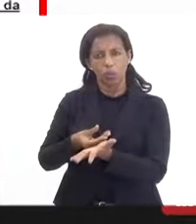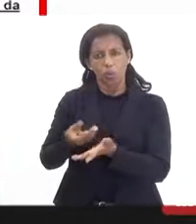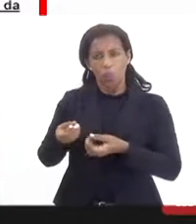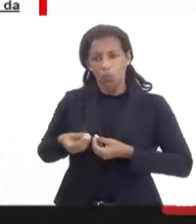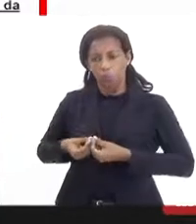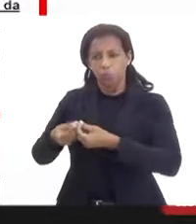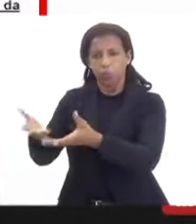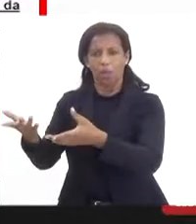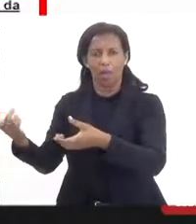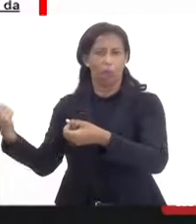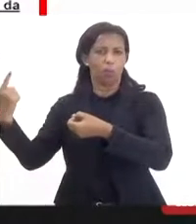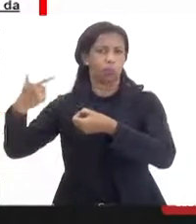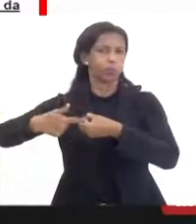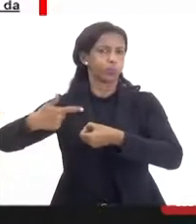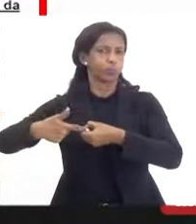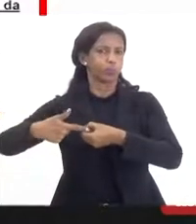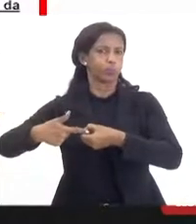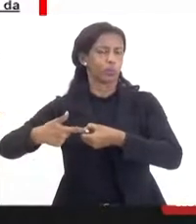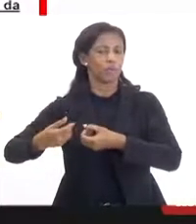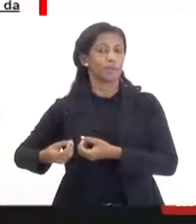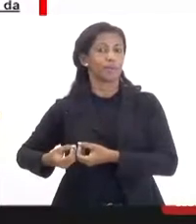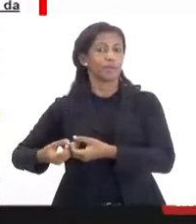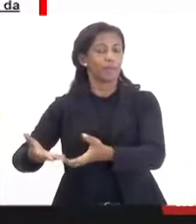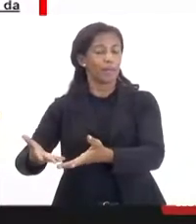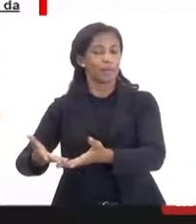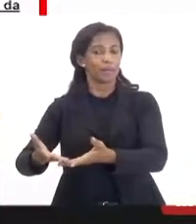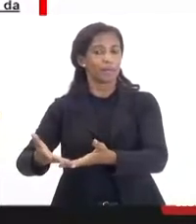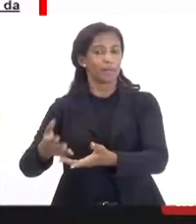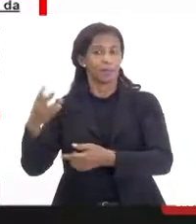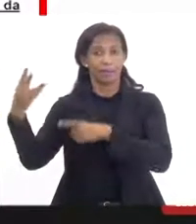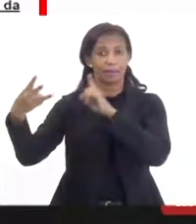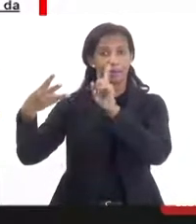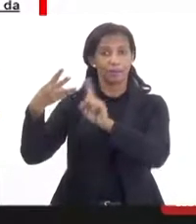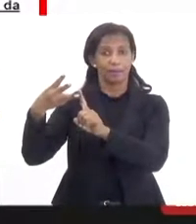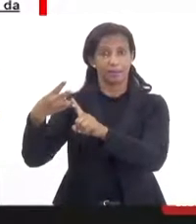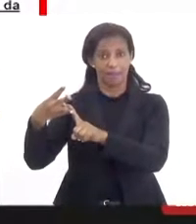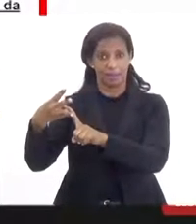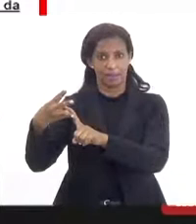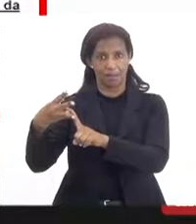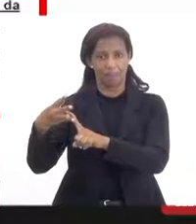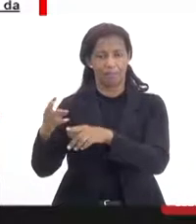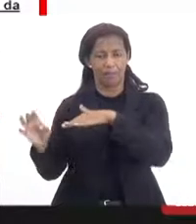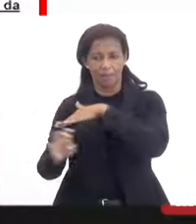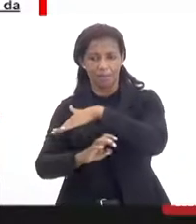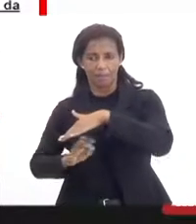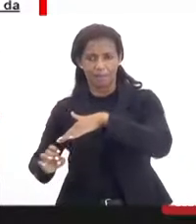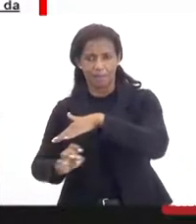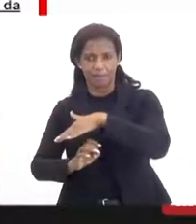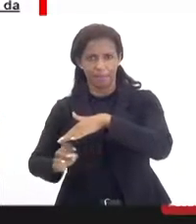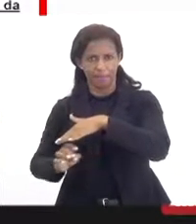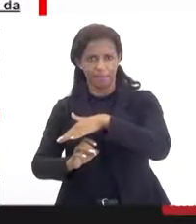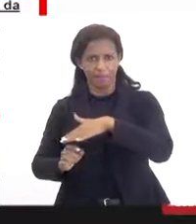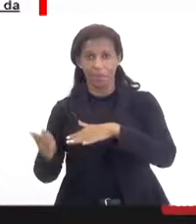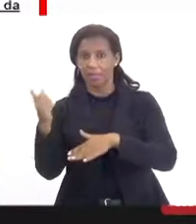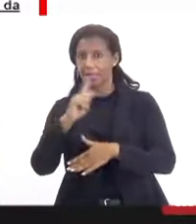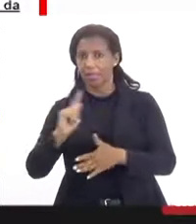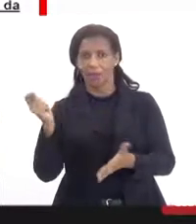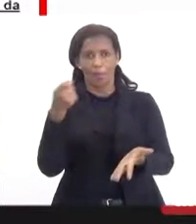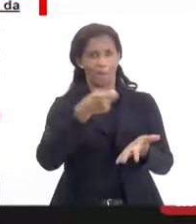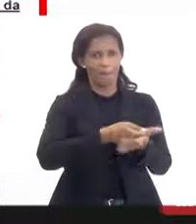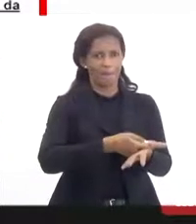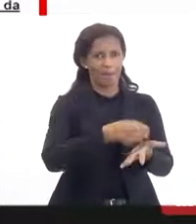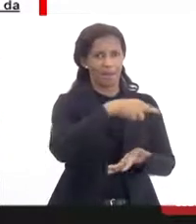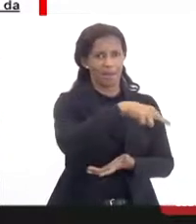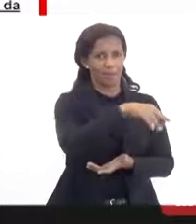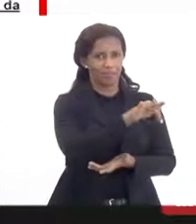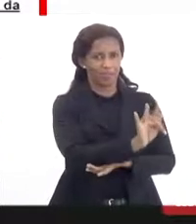pela Petrobras destina-se a terceiro, fretadora, que deixa de recolher o referido tributo na